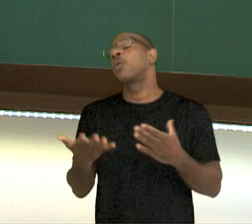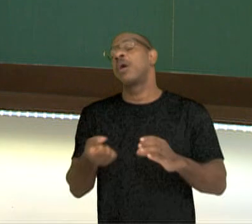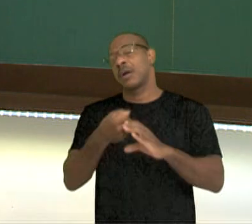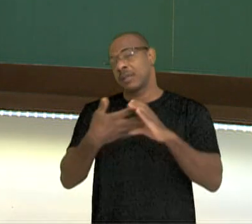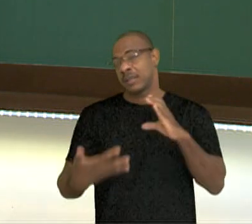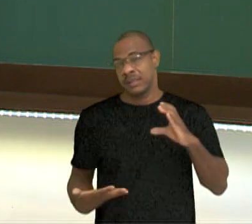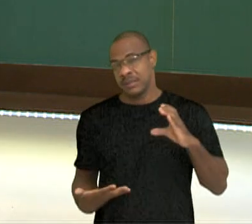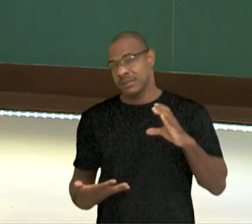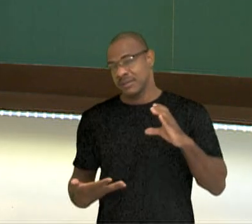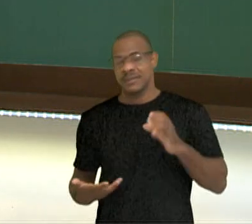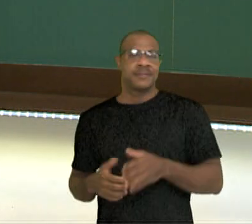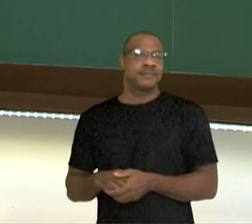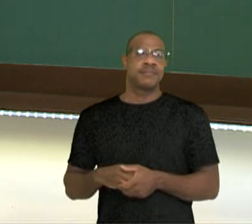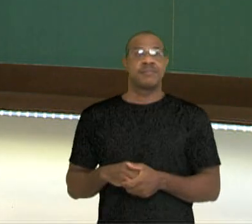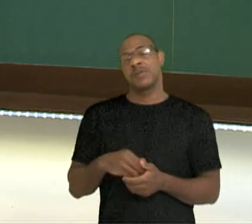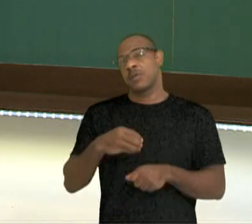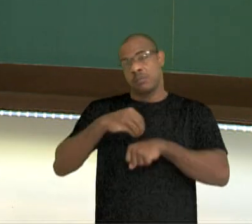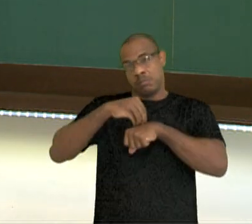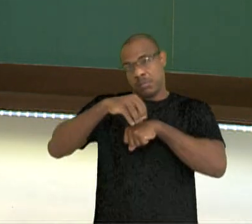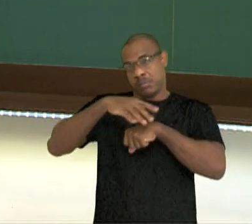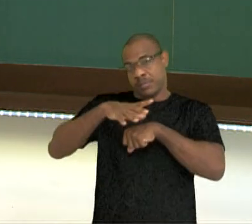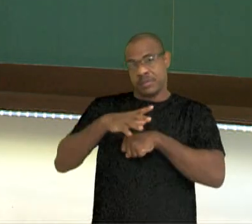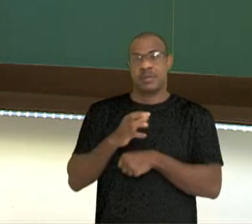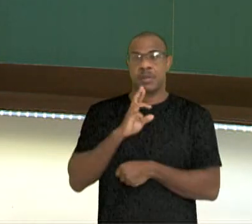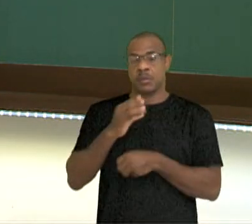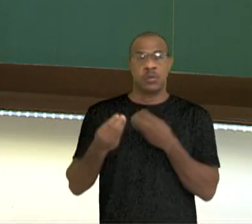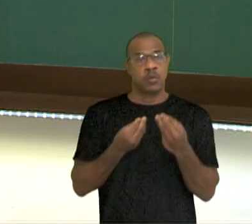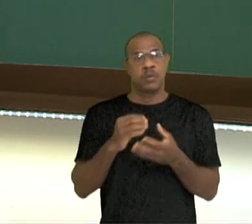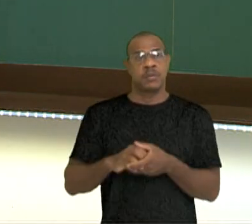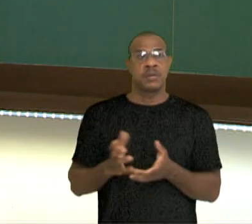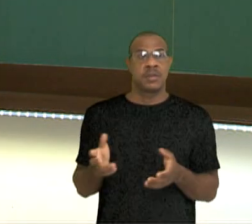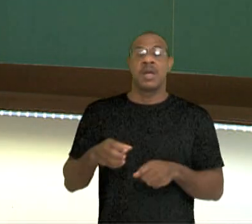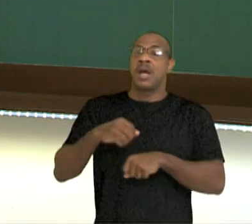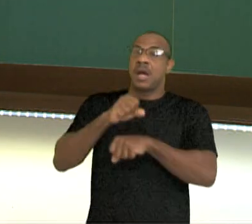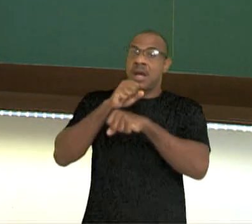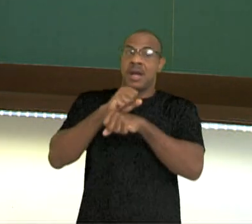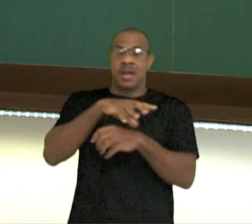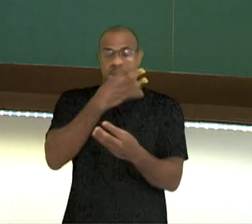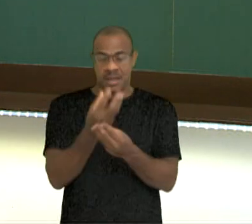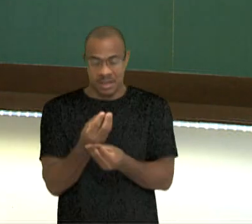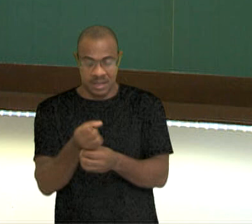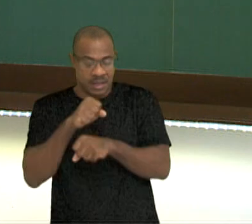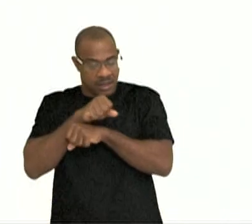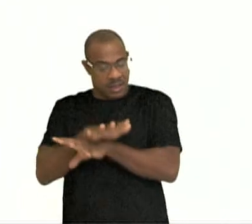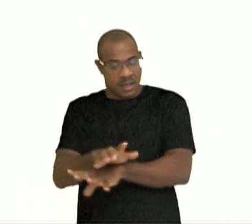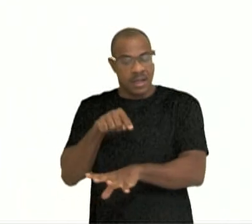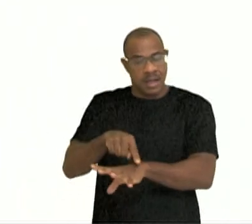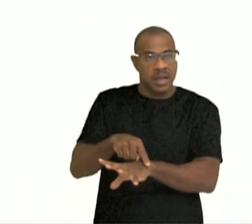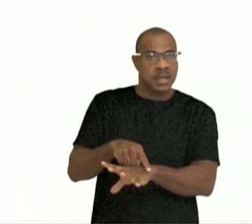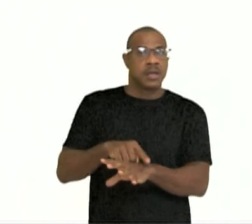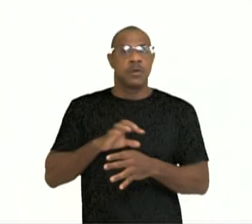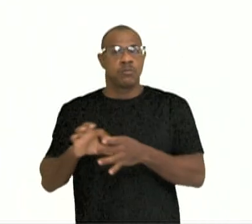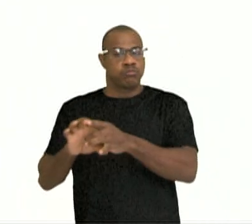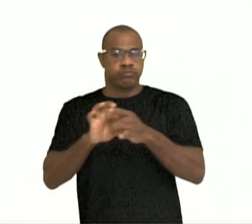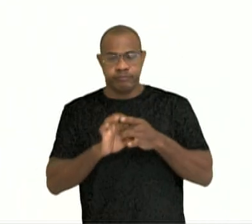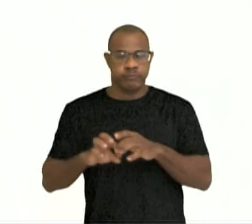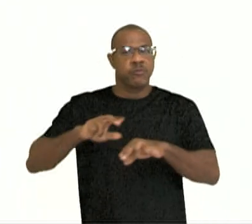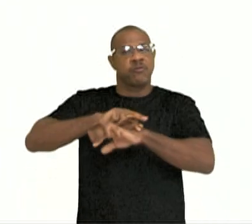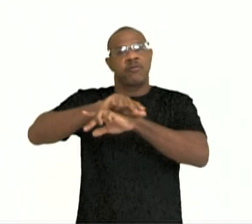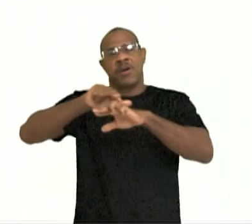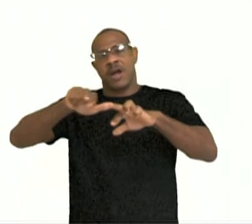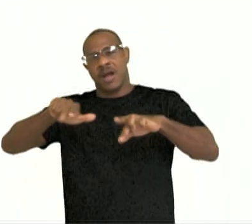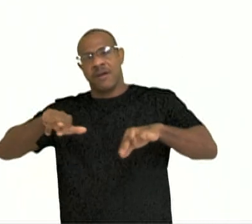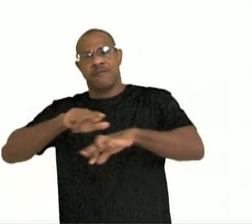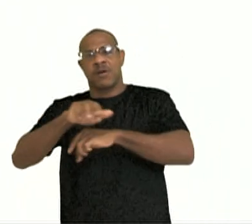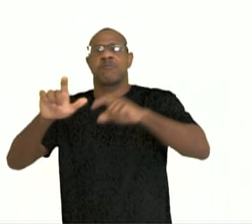Como sugestão de resposta, eu vou dizer a vocês que a arte multimídia é aquela que reúne várias mídias em